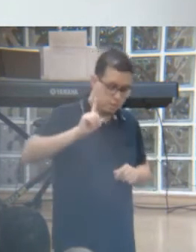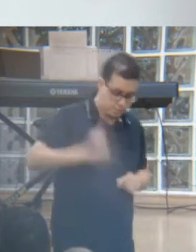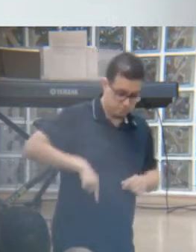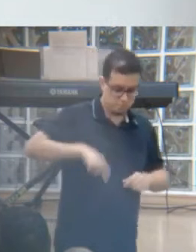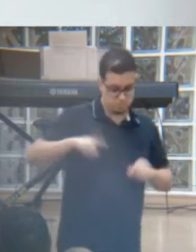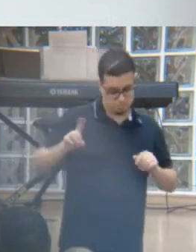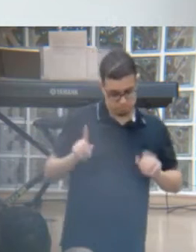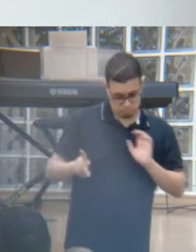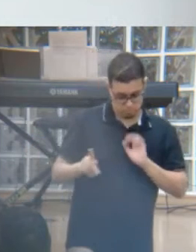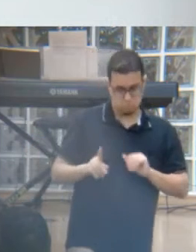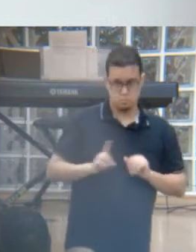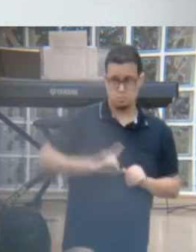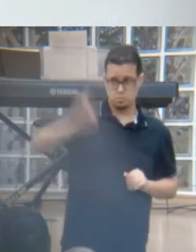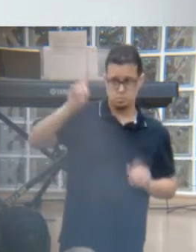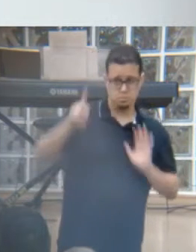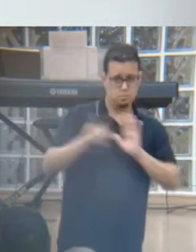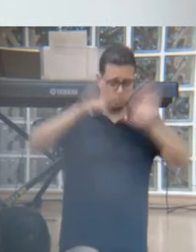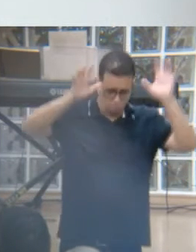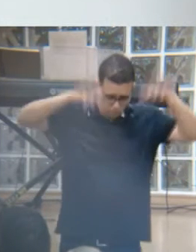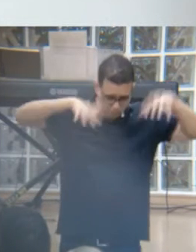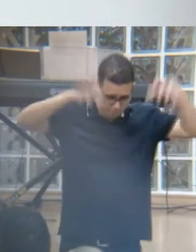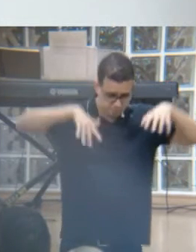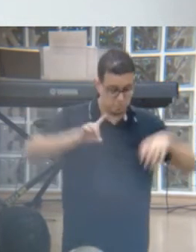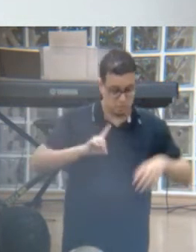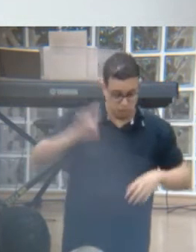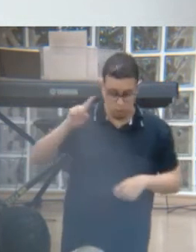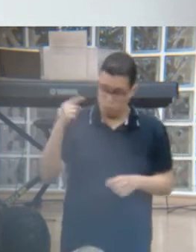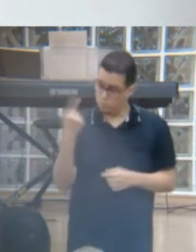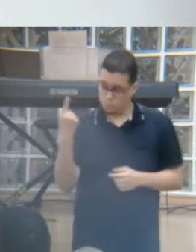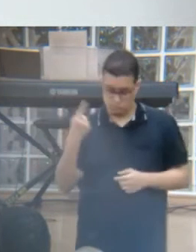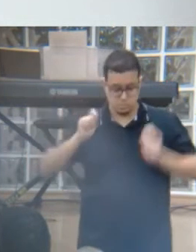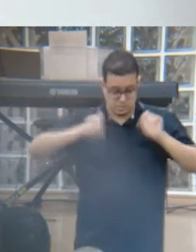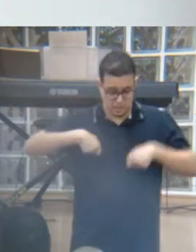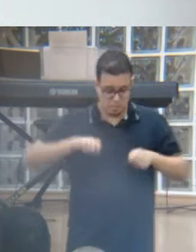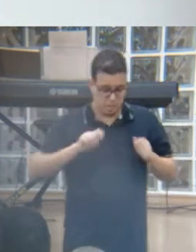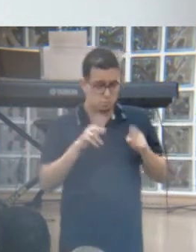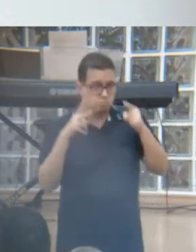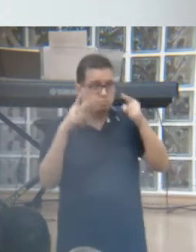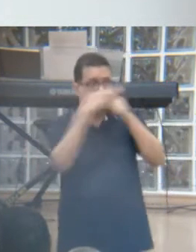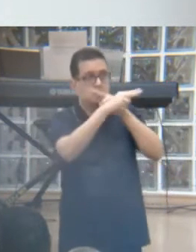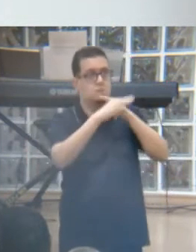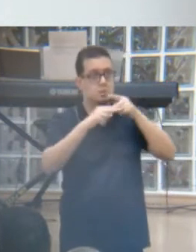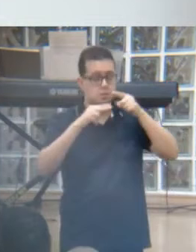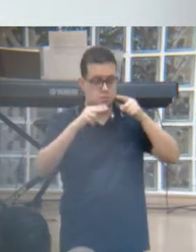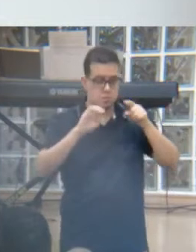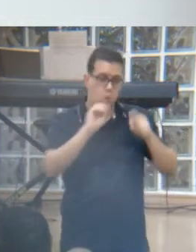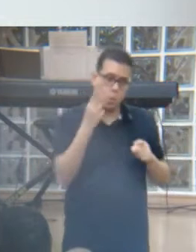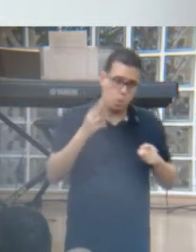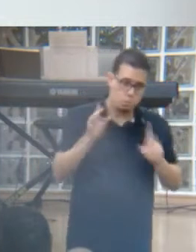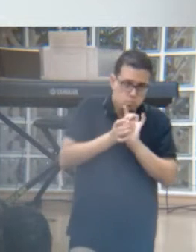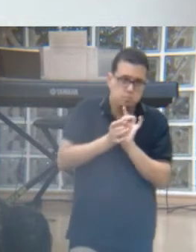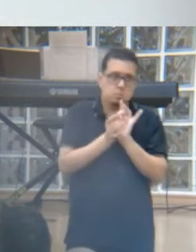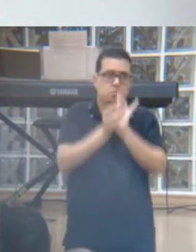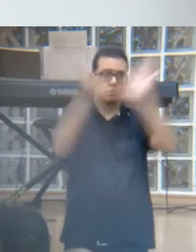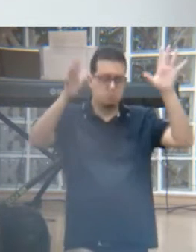é o único que pode retê-la e também o único que pode derramá-la. Portanto,